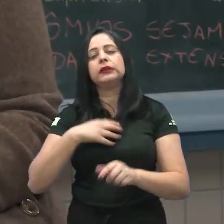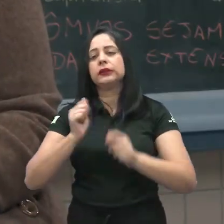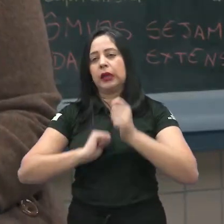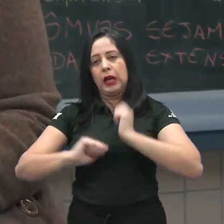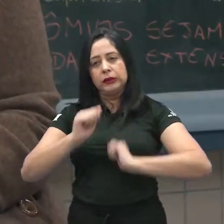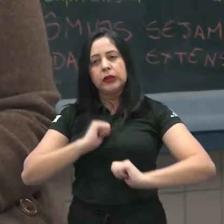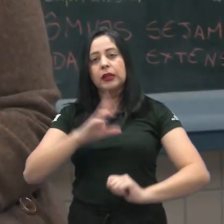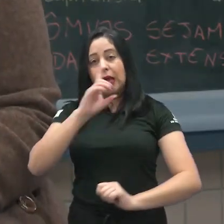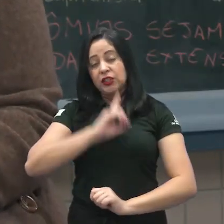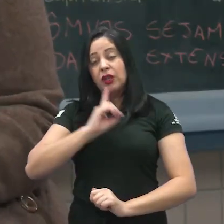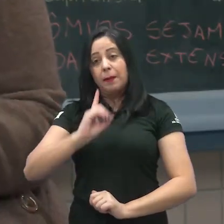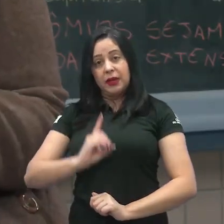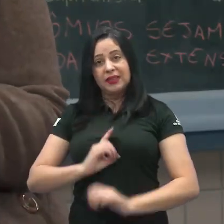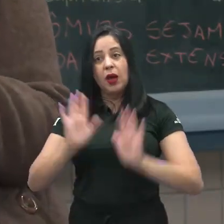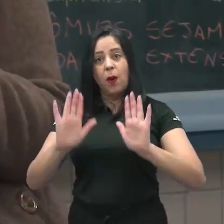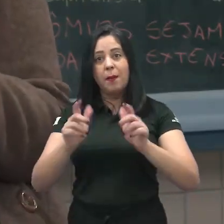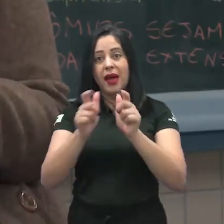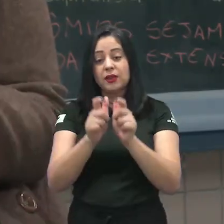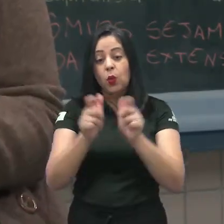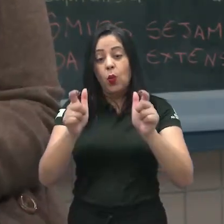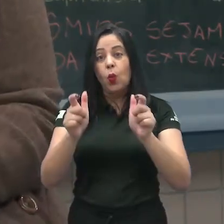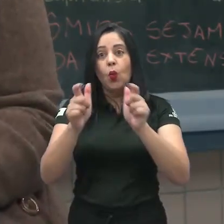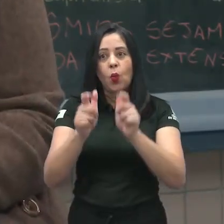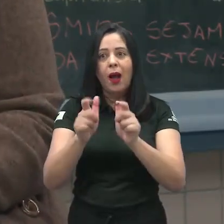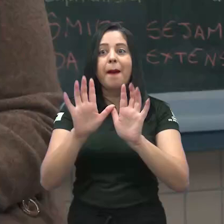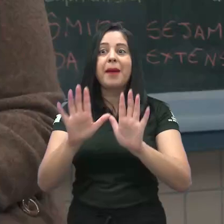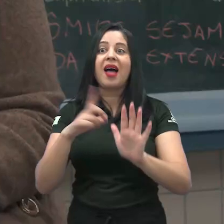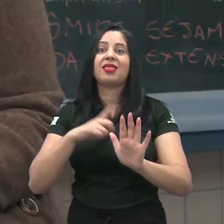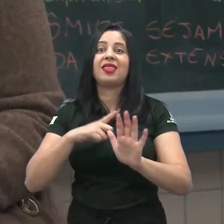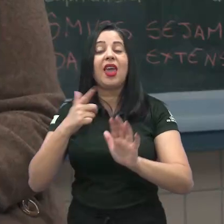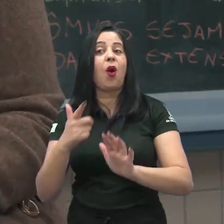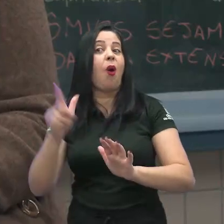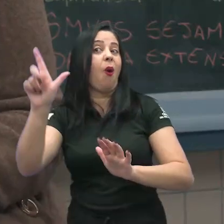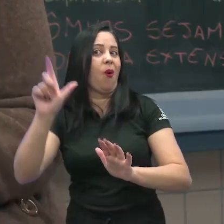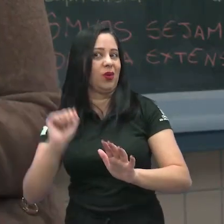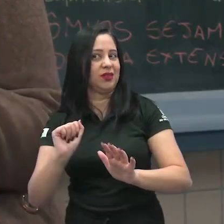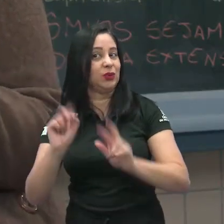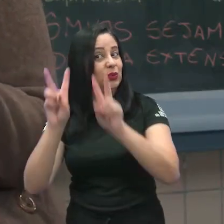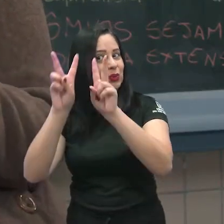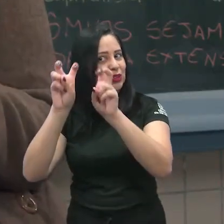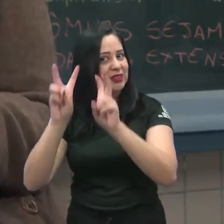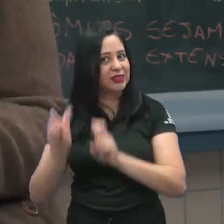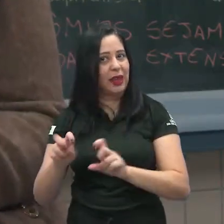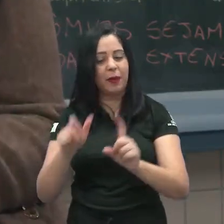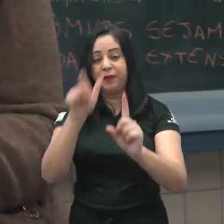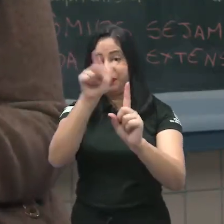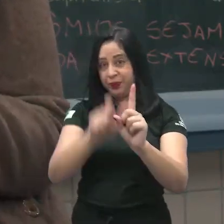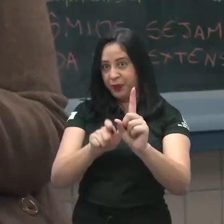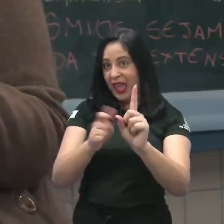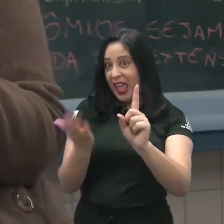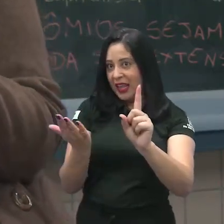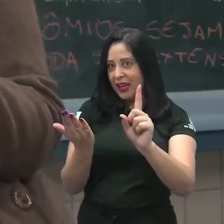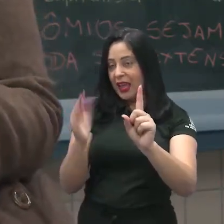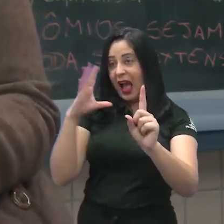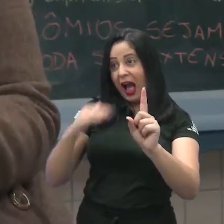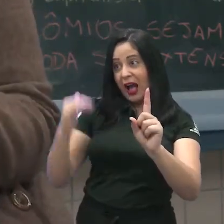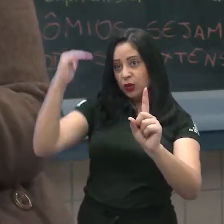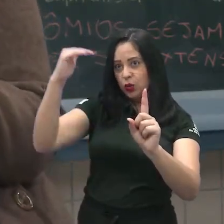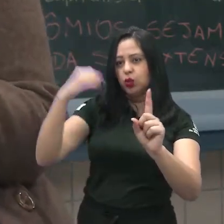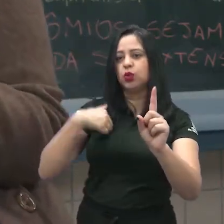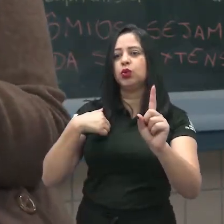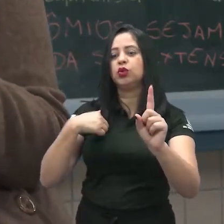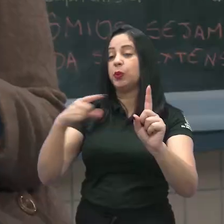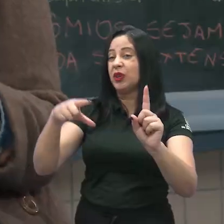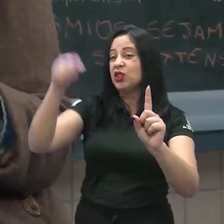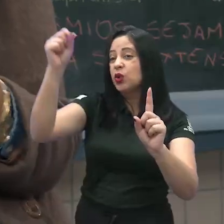e de depressão, mas aparecem também outras questões, né? Num adulto jovem, por exemplo, a escolha da profissão